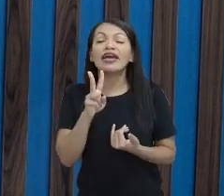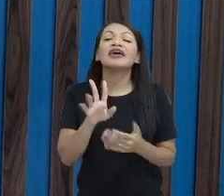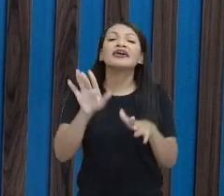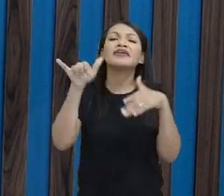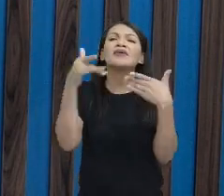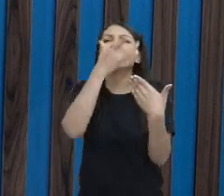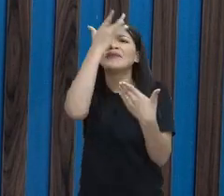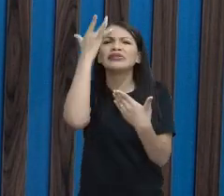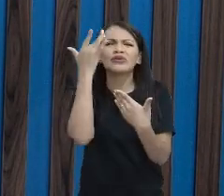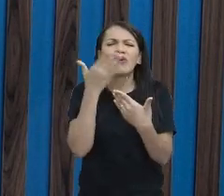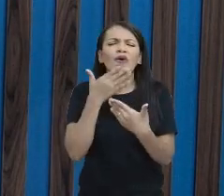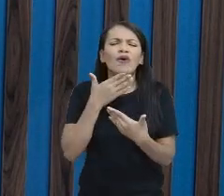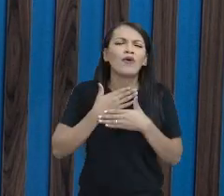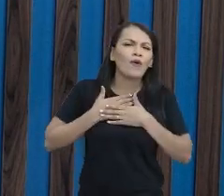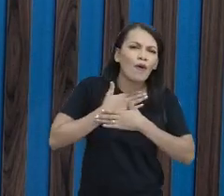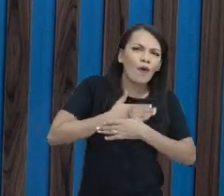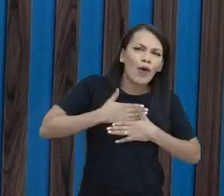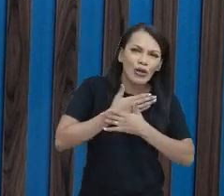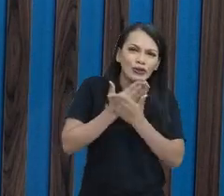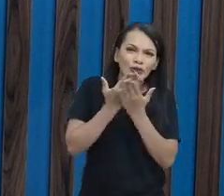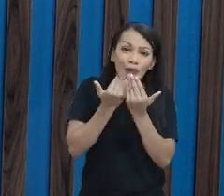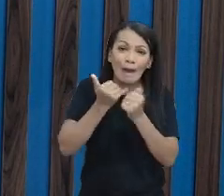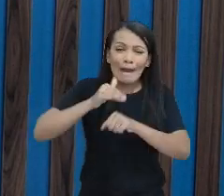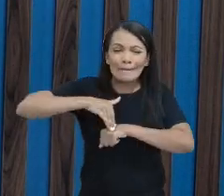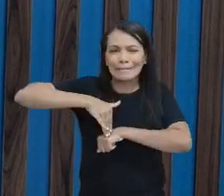de uma maneira parodiada, né?